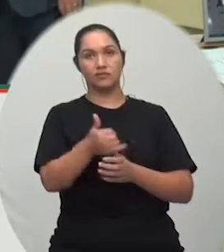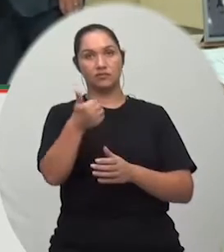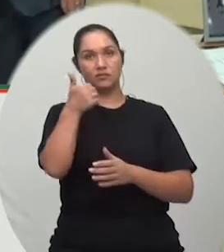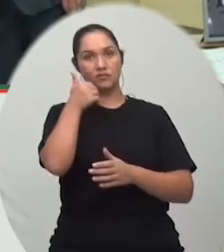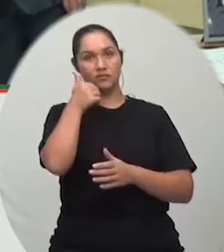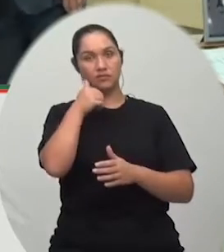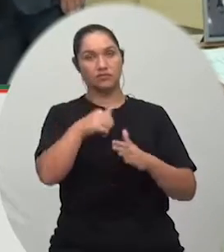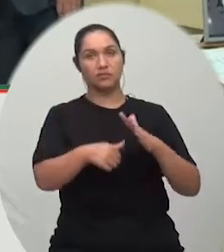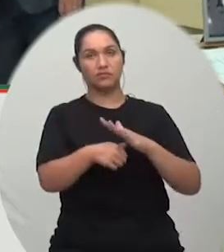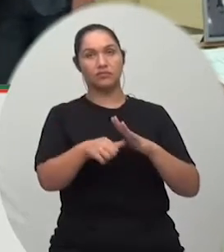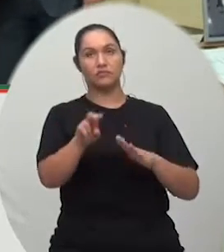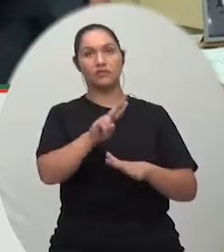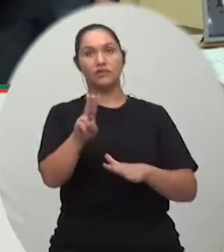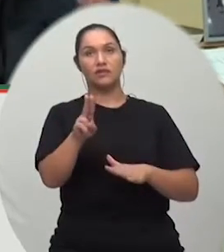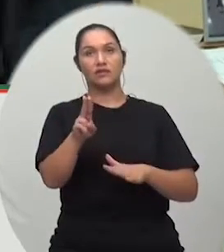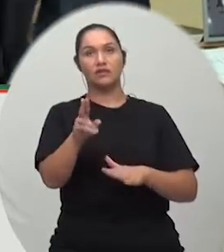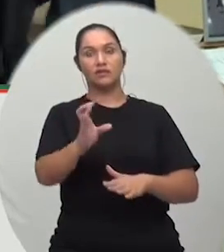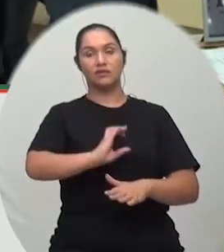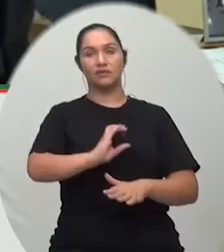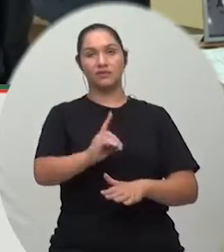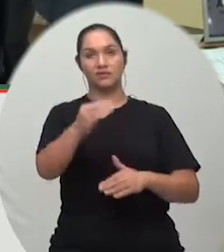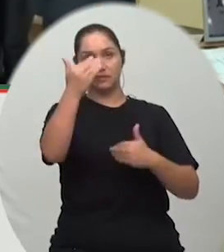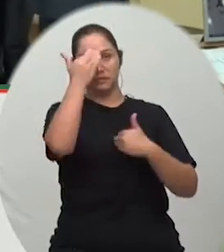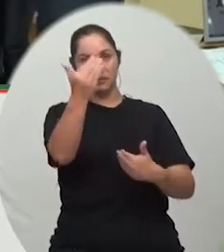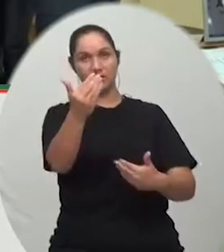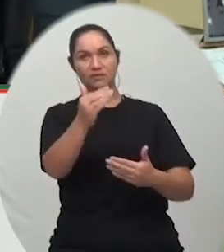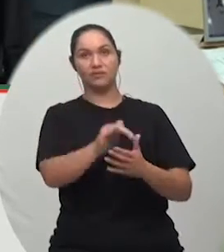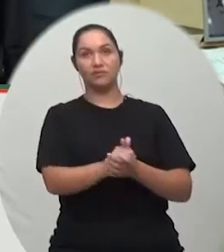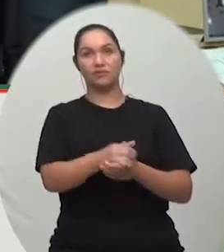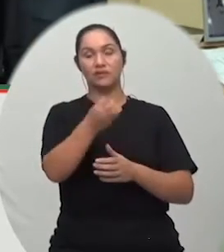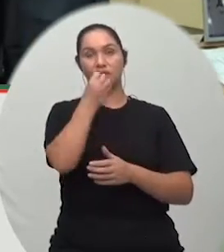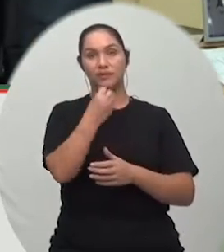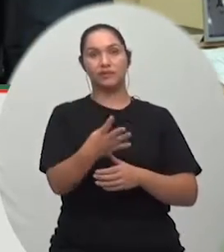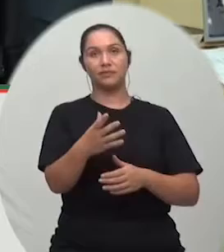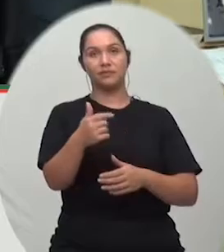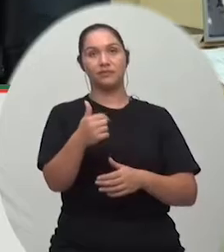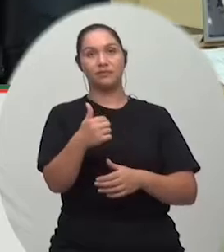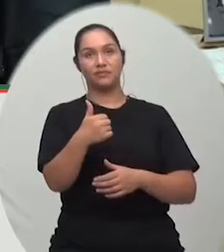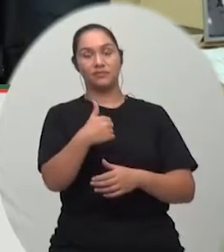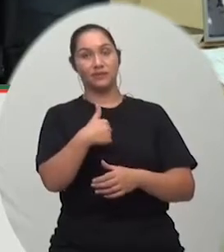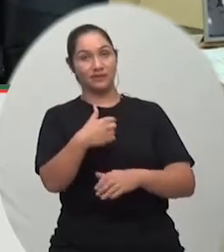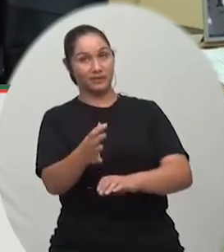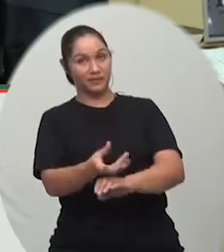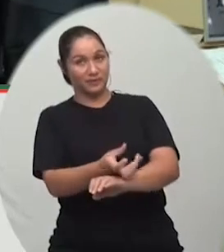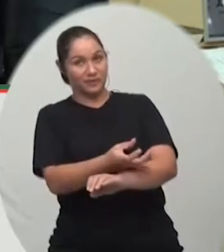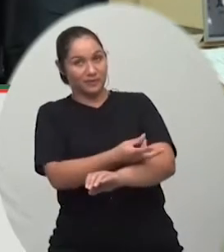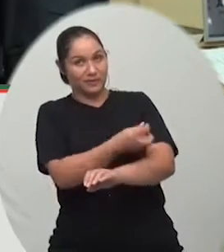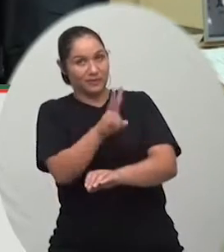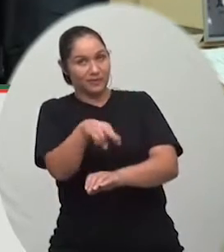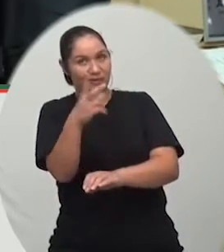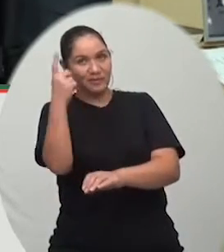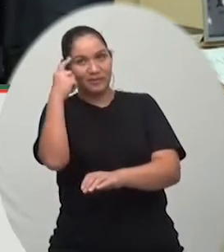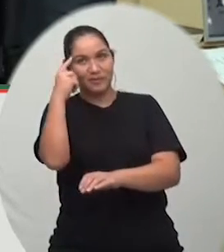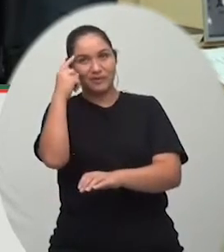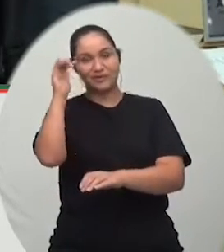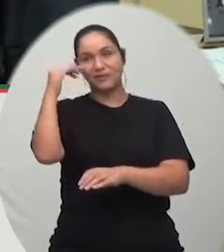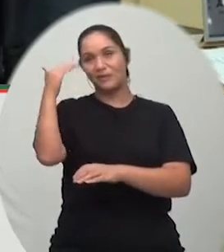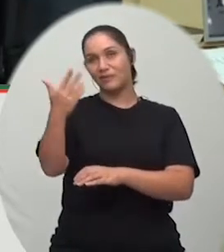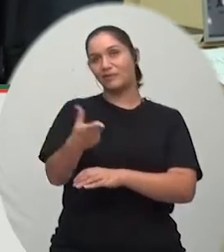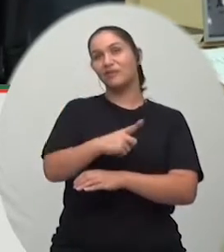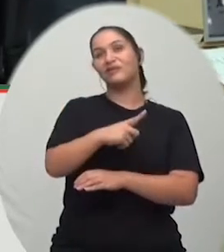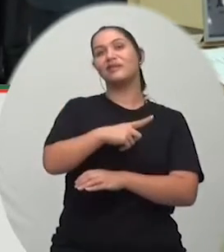coordenador falar. Muito obrigado. Bom, então, um pouco emocionado aqui, nunca imaginava receber uma homenagem